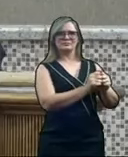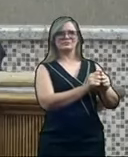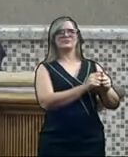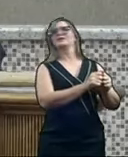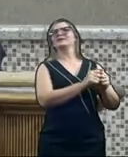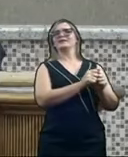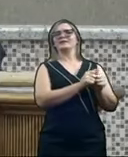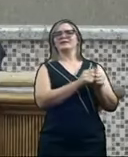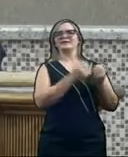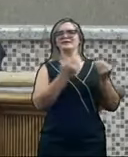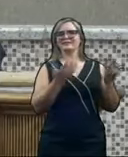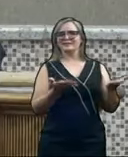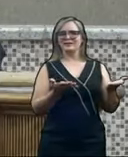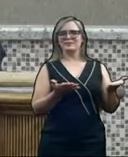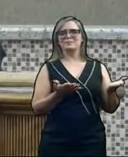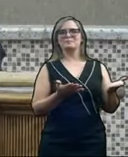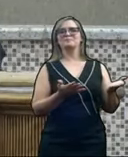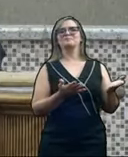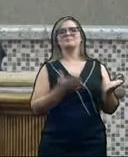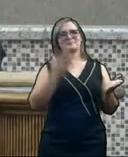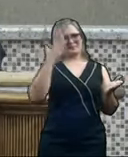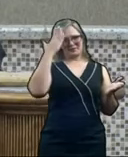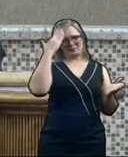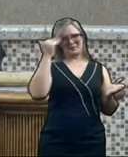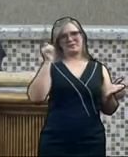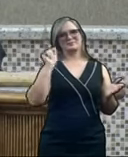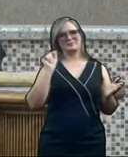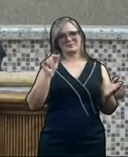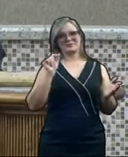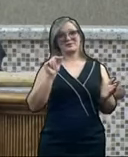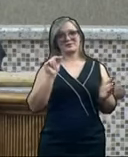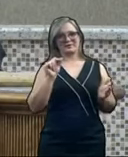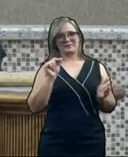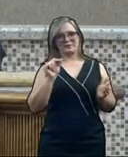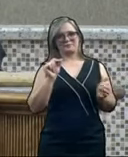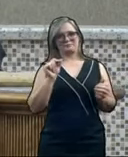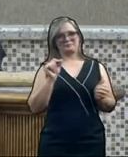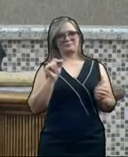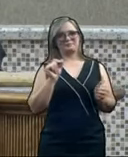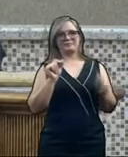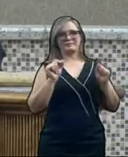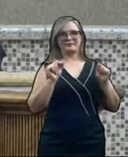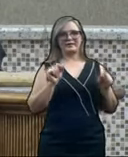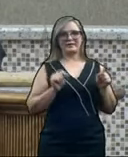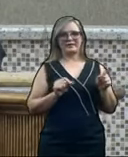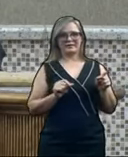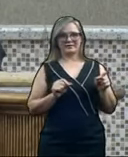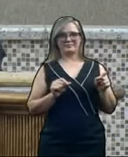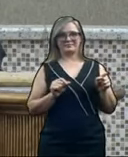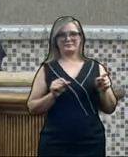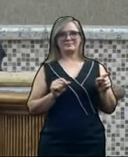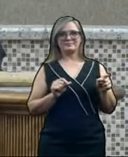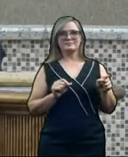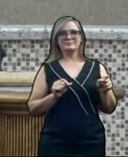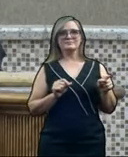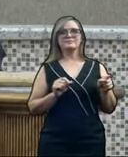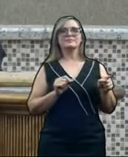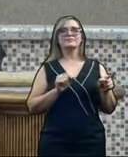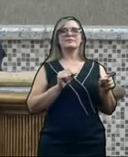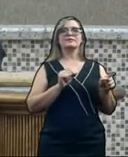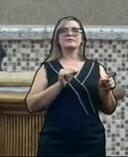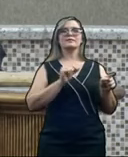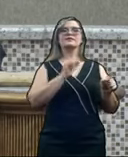arrastar ele não então cada um tem a sua visão É mas o importante antes do nascimento dele